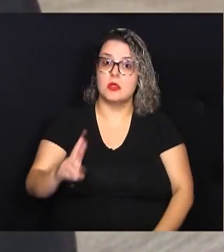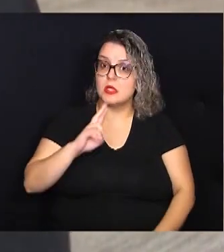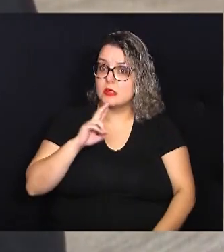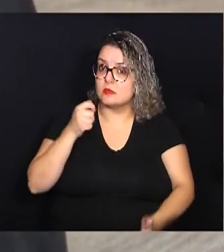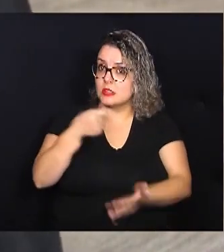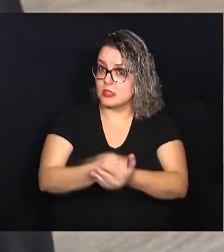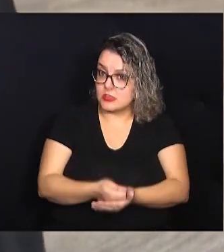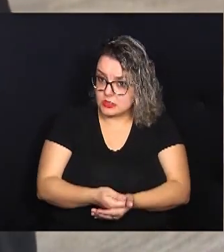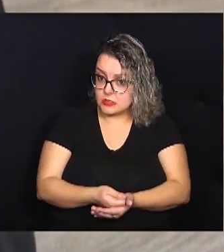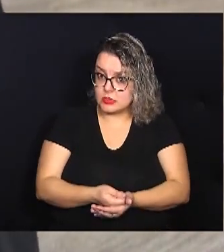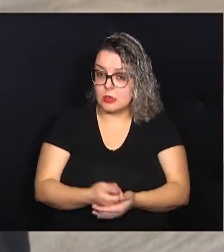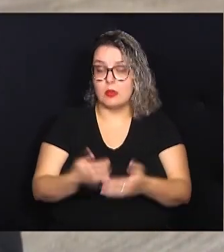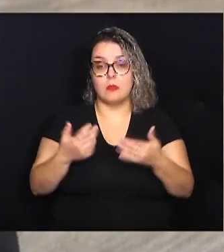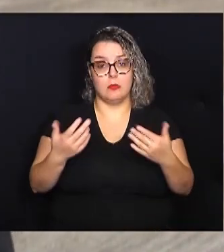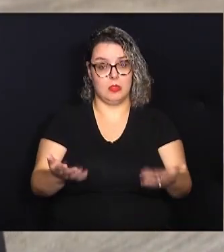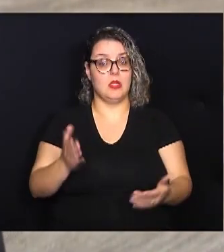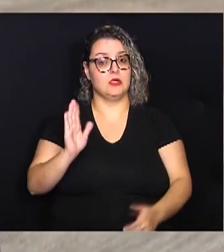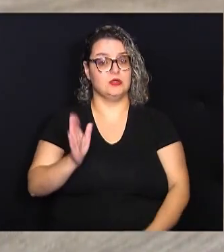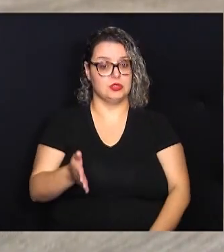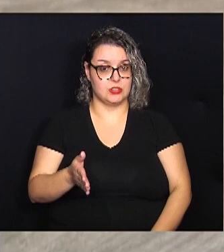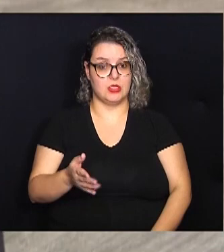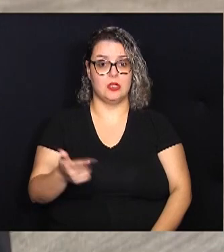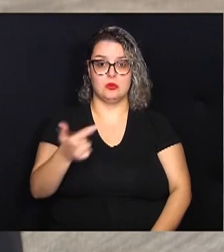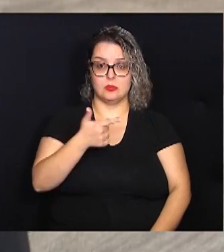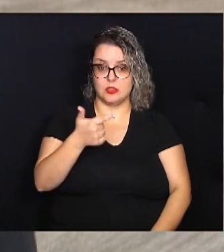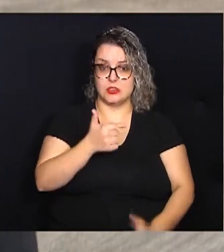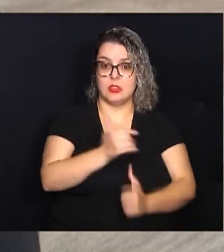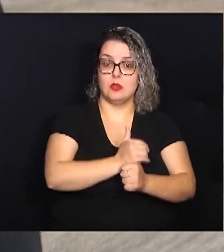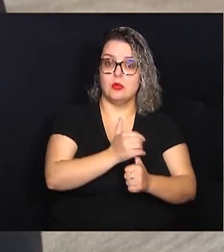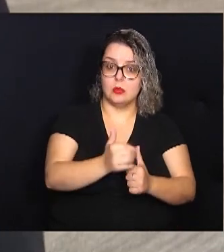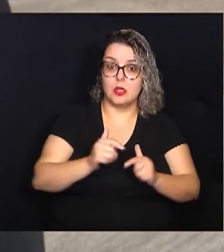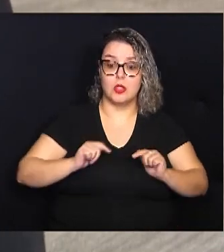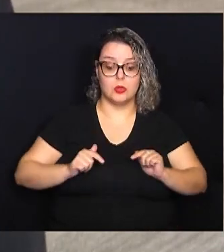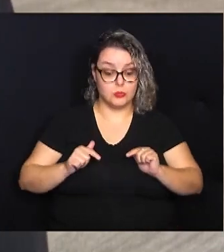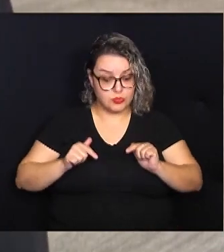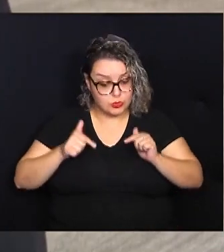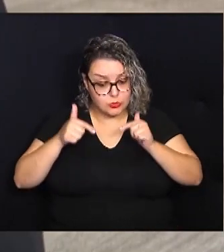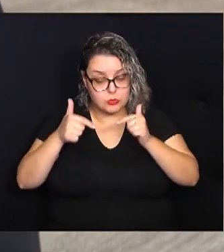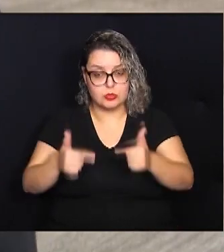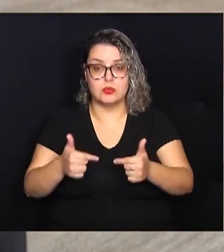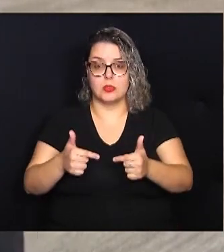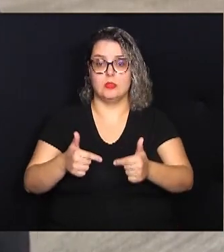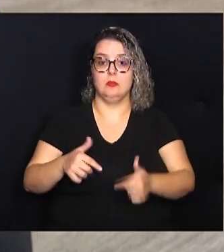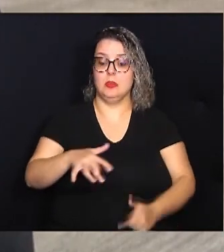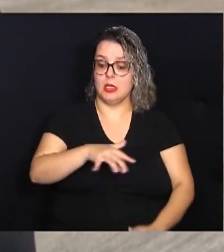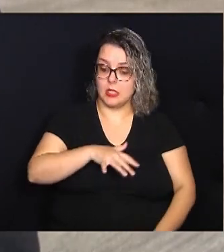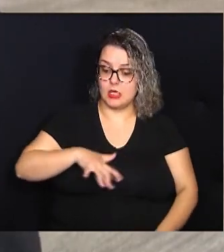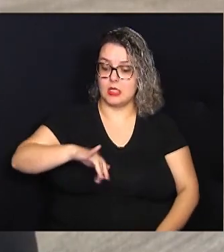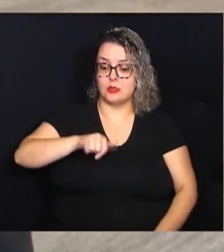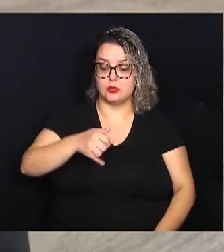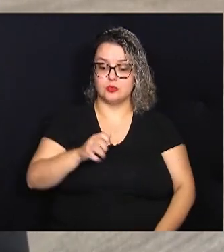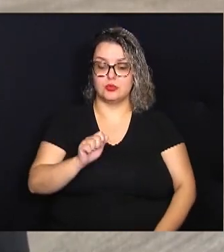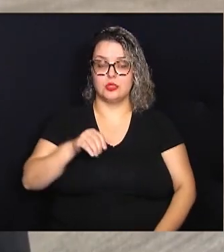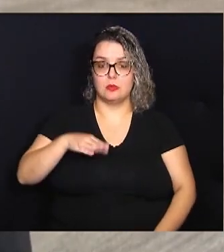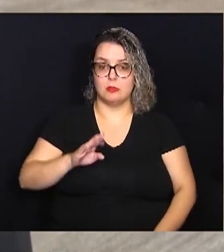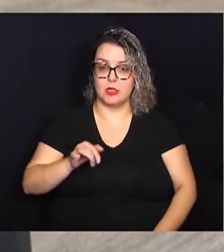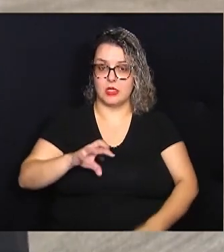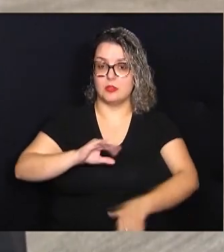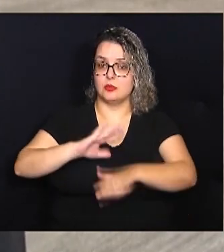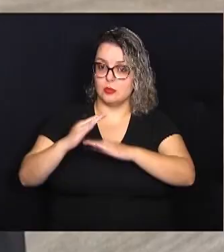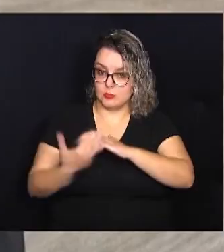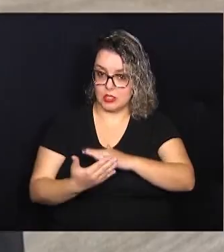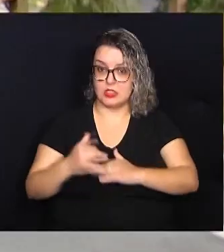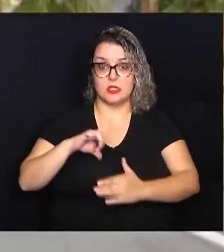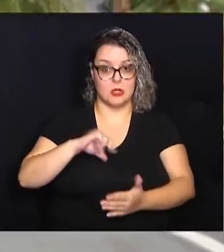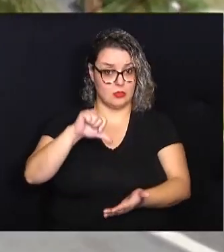concreta. Porém, já estou no meu segundo mandato lutando muito para que aquela região tenha um posto de saúde de